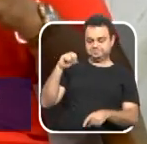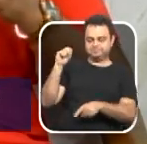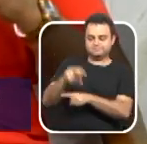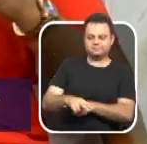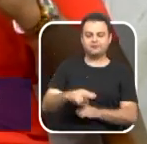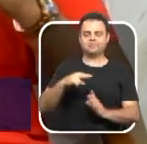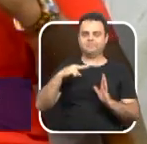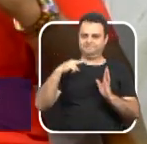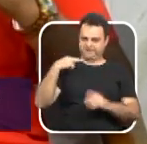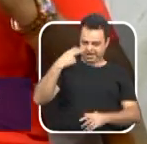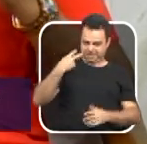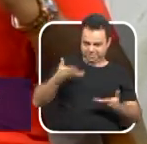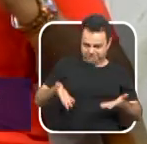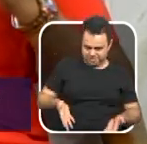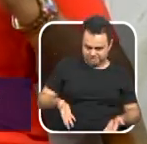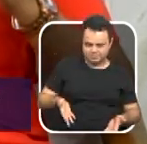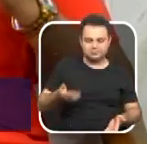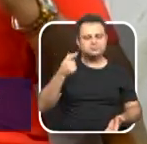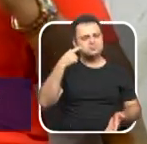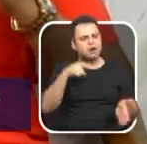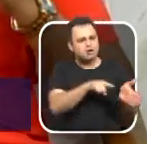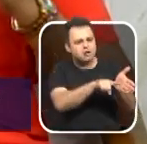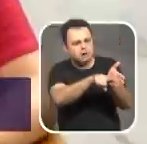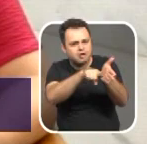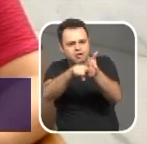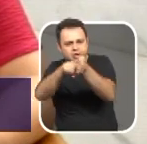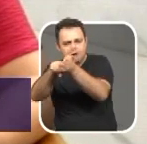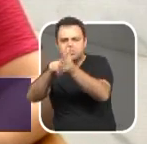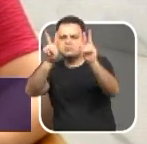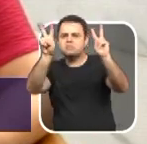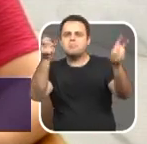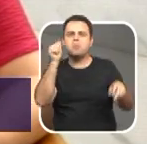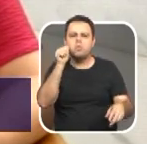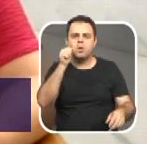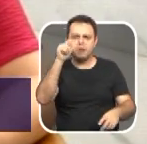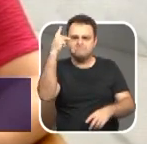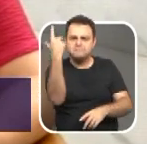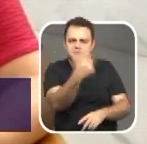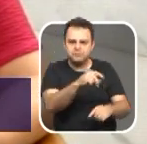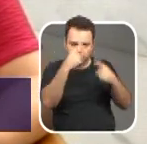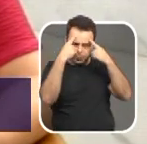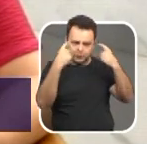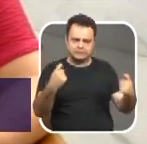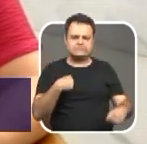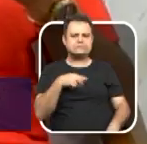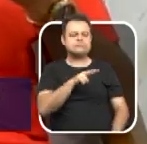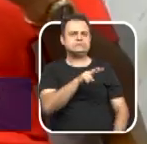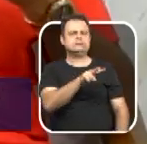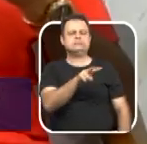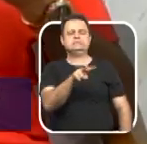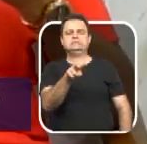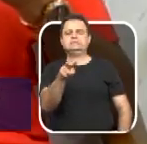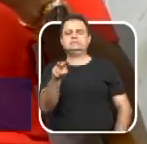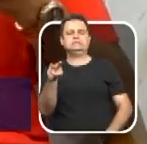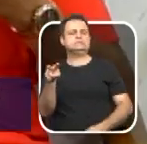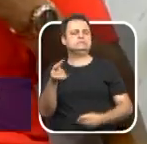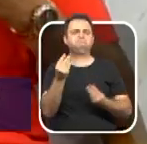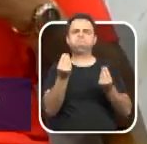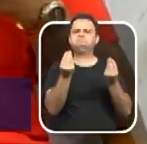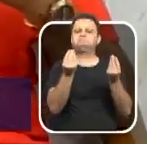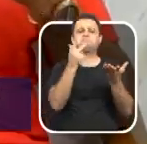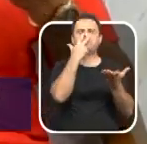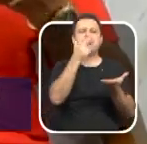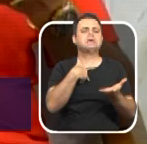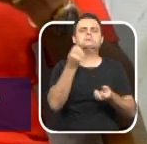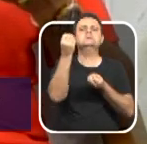era muito pouco divulgada. Então, a primeira coisa foi conhecer a Secretaria da Mulher, que é